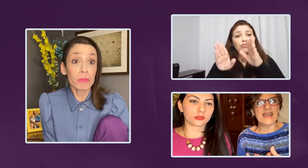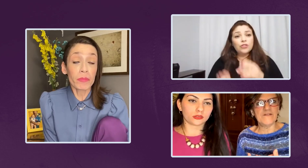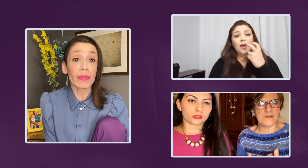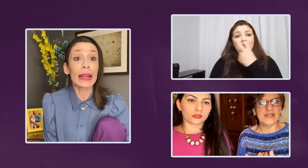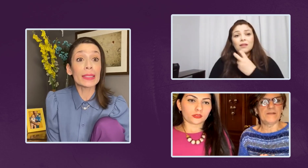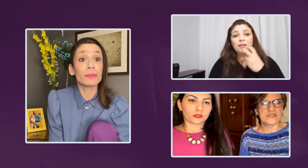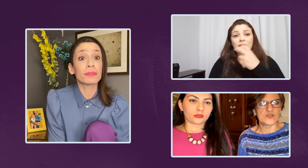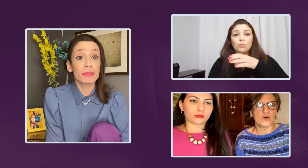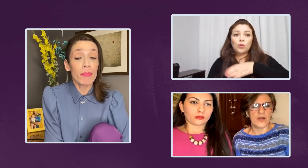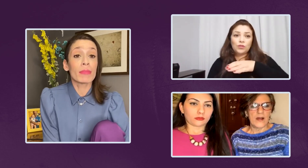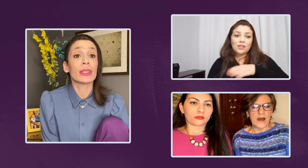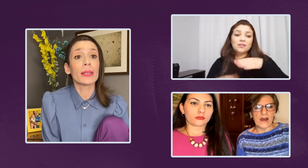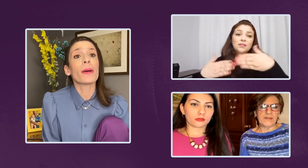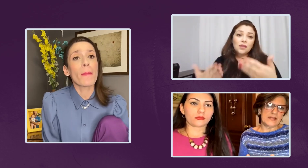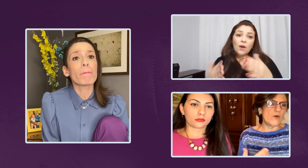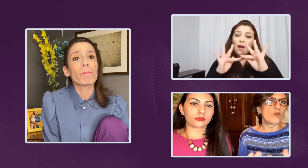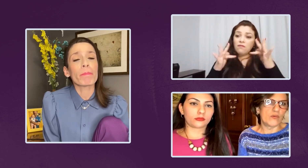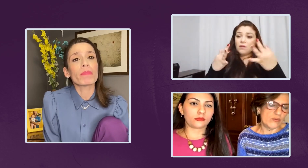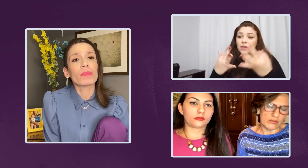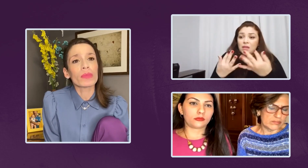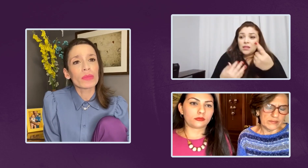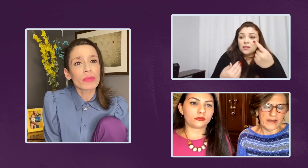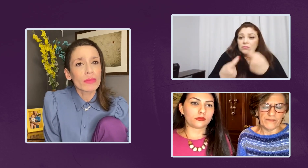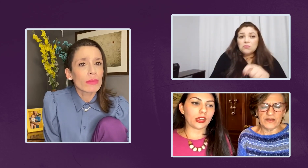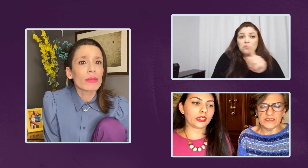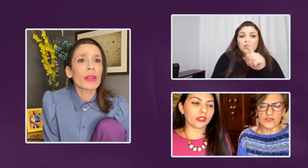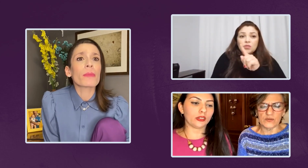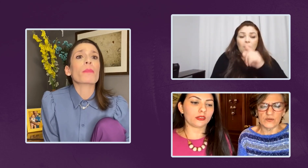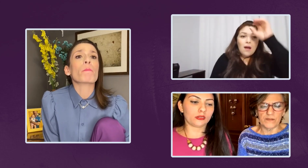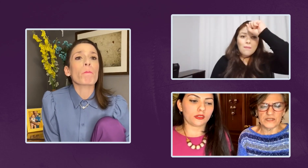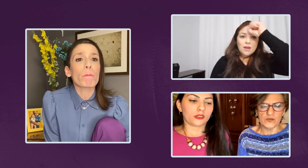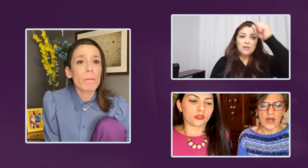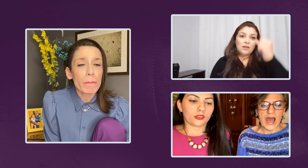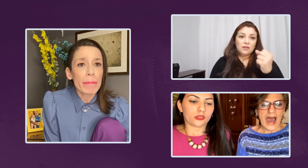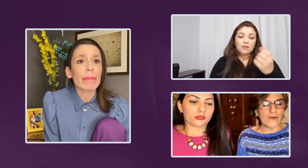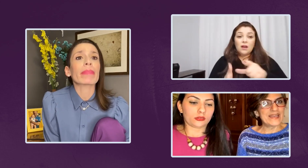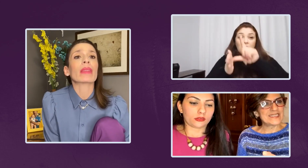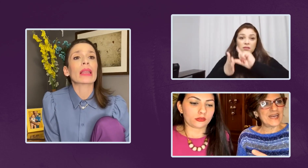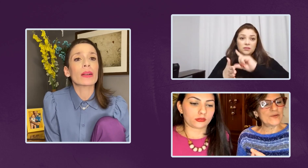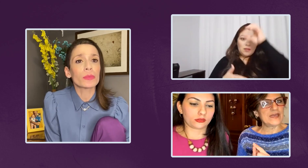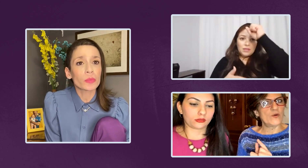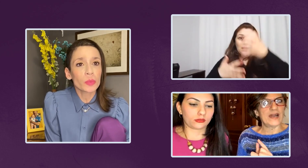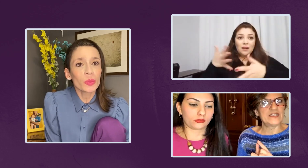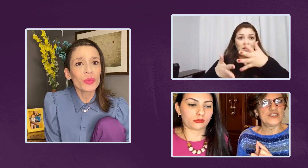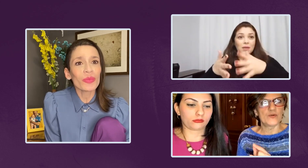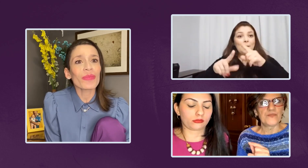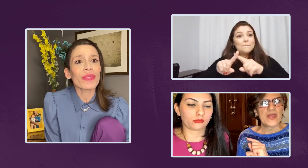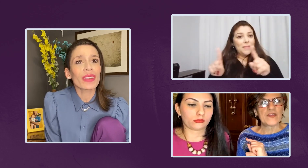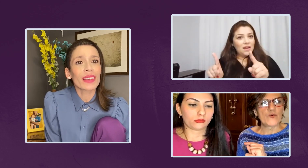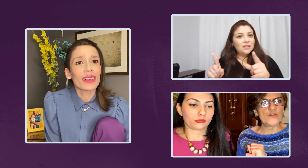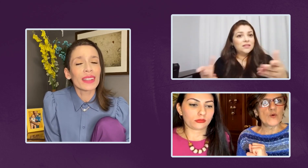necessidade, nem a família precisou aprender ou né, fez isso. Não precisou. Agora, engraçado que eu